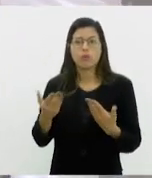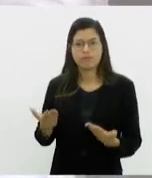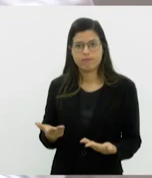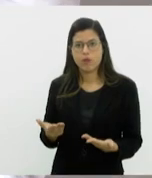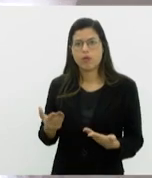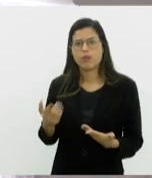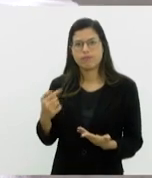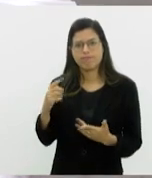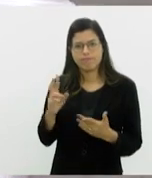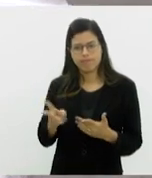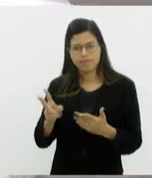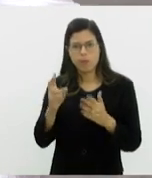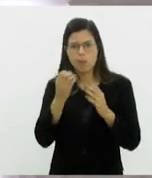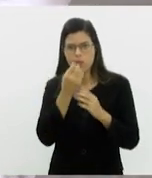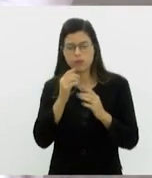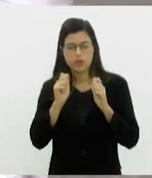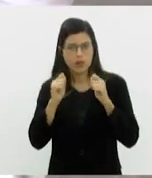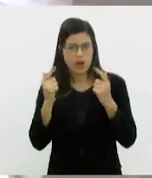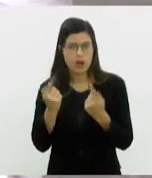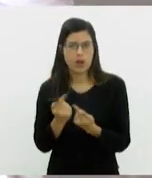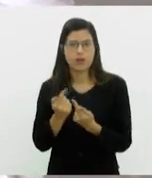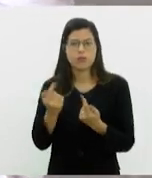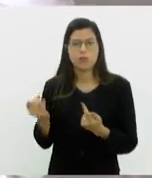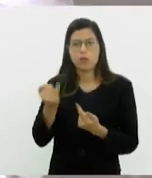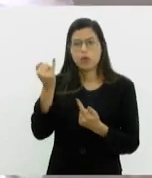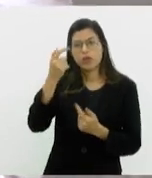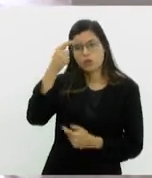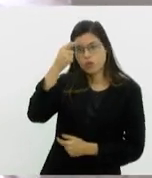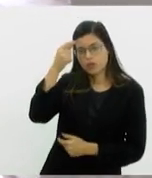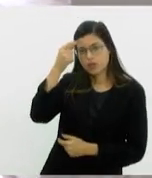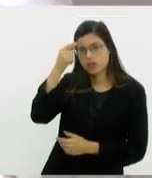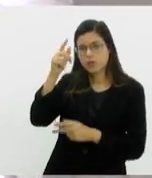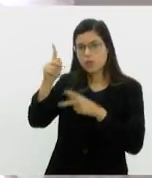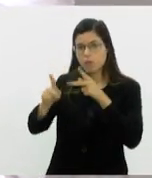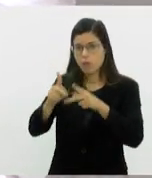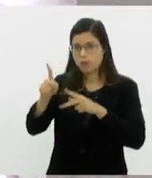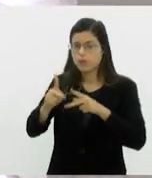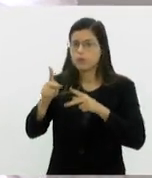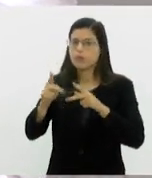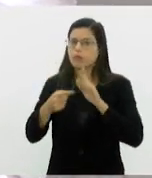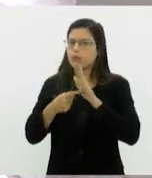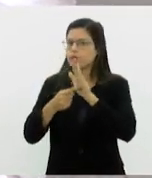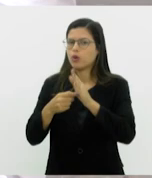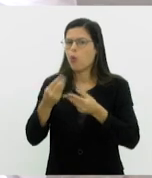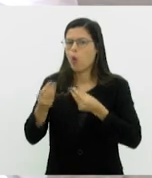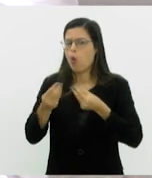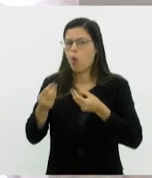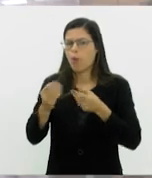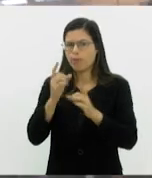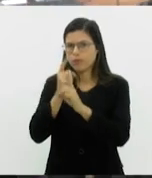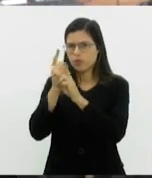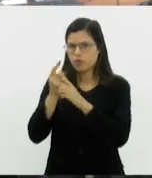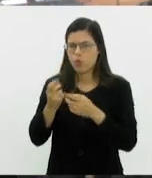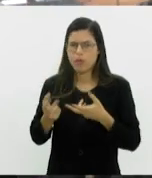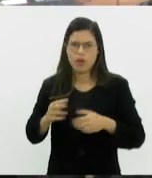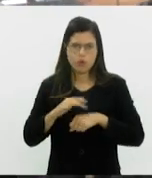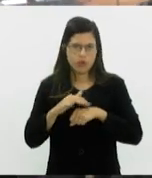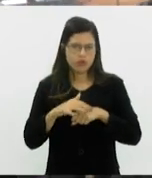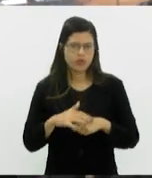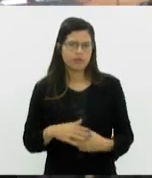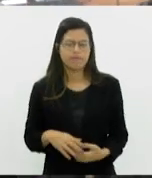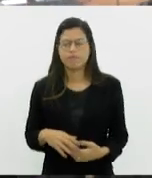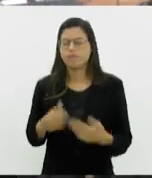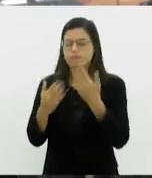essa importância de conscientização e atenção da população sobre os sinais da doença. Voltamos com você no estúdio. Ok, PV.